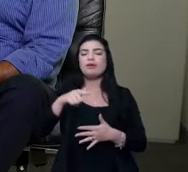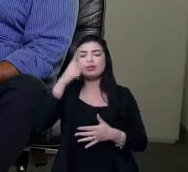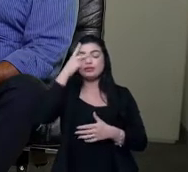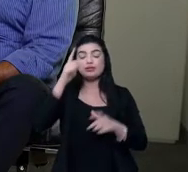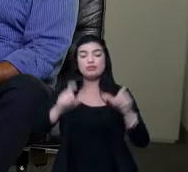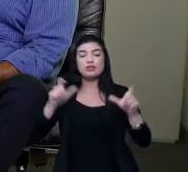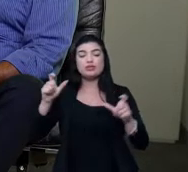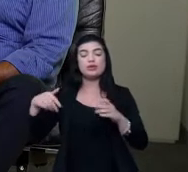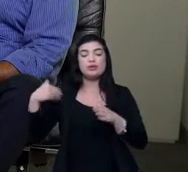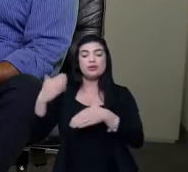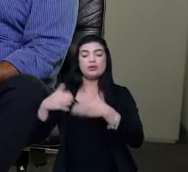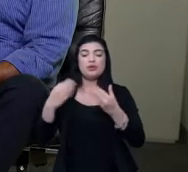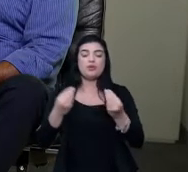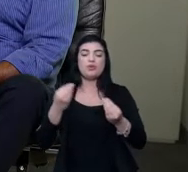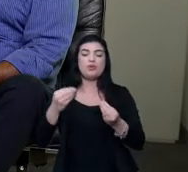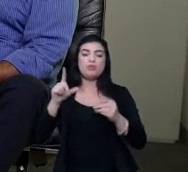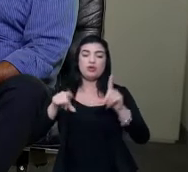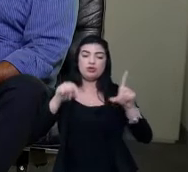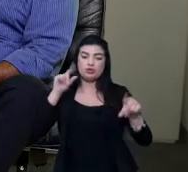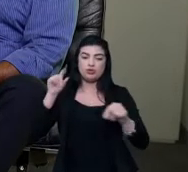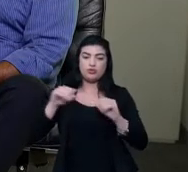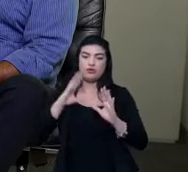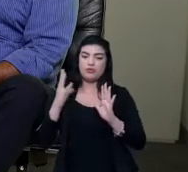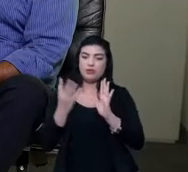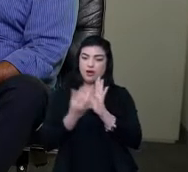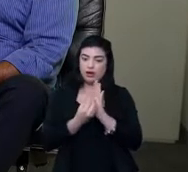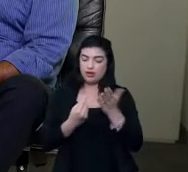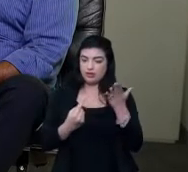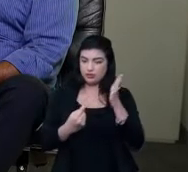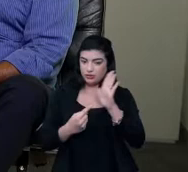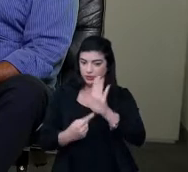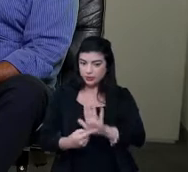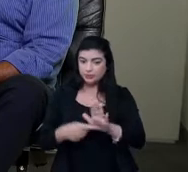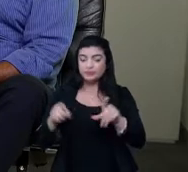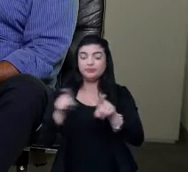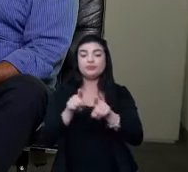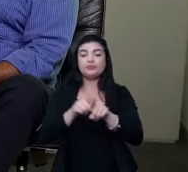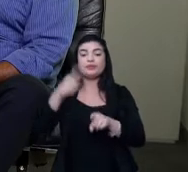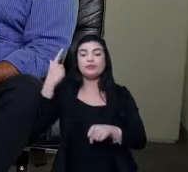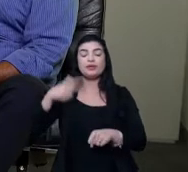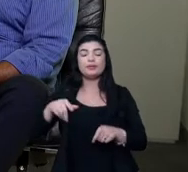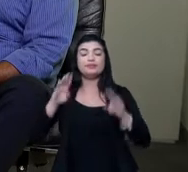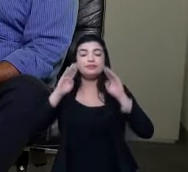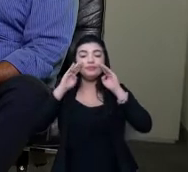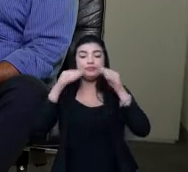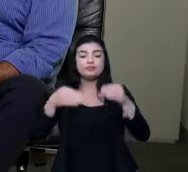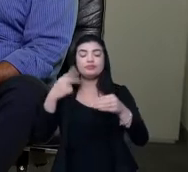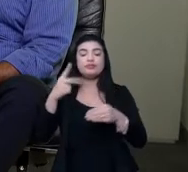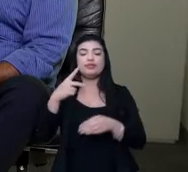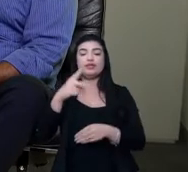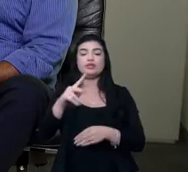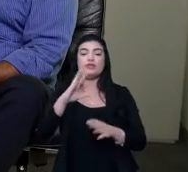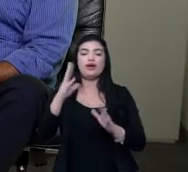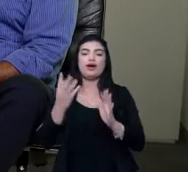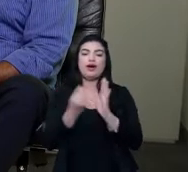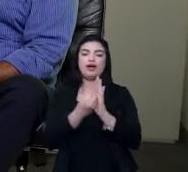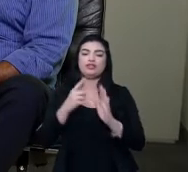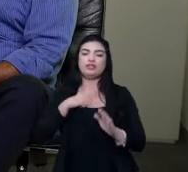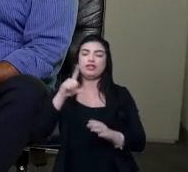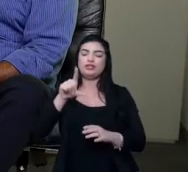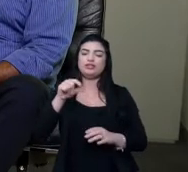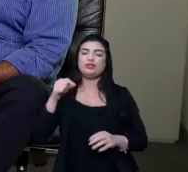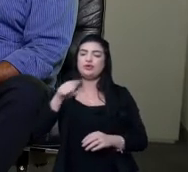de escolha das obras para a exposição e mais especificamente sobre essa obra que você escolheu para a mostra, que